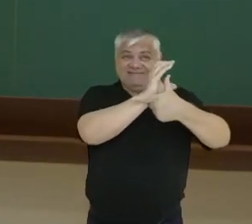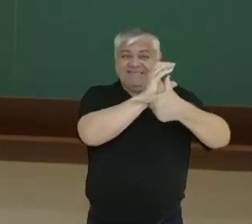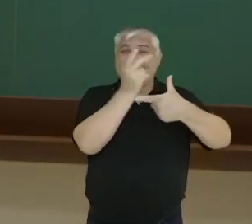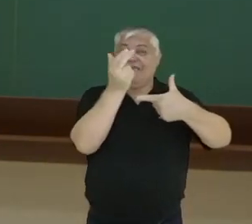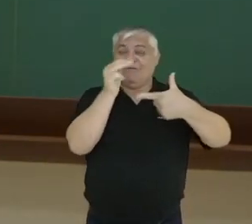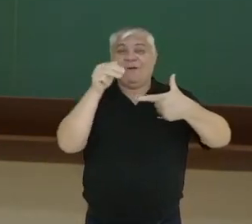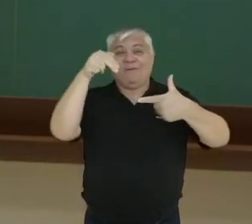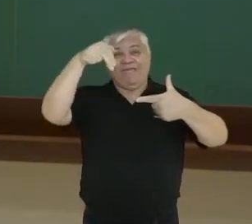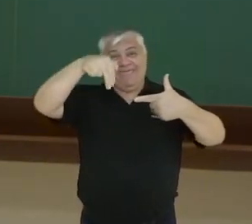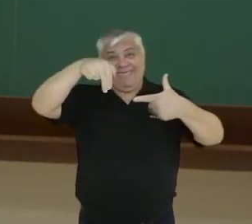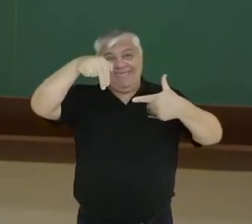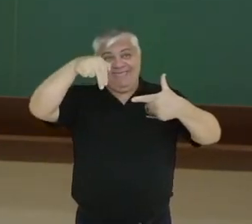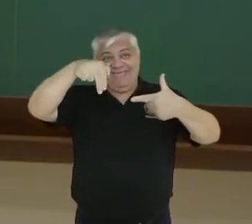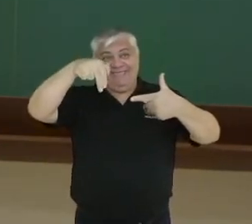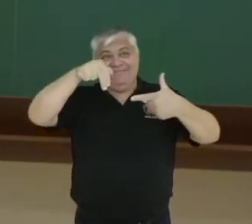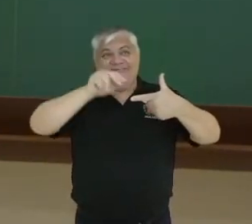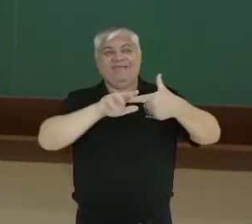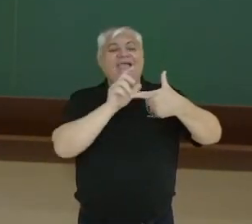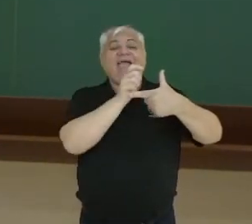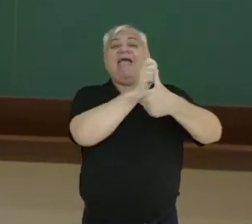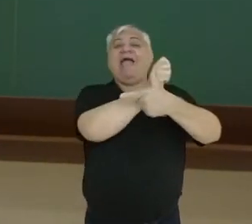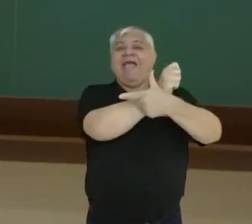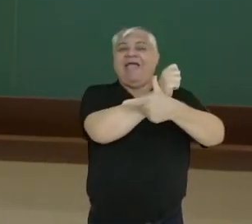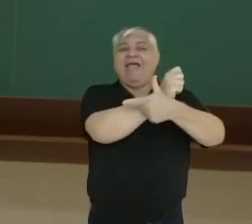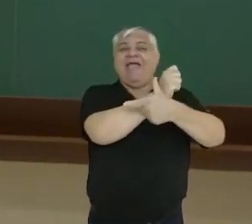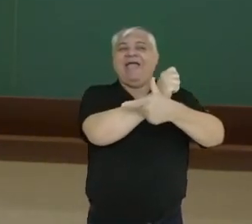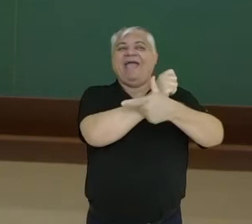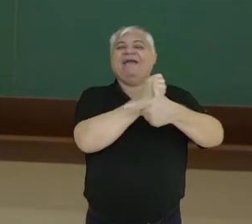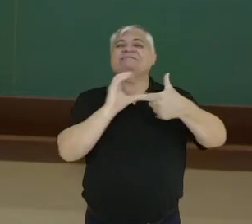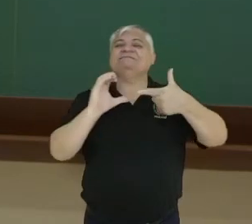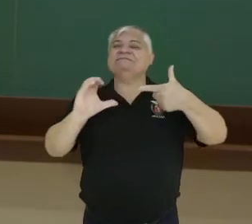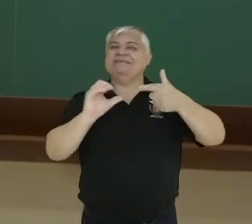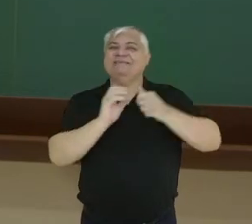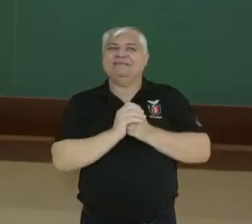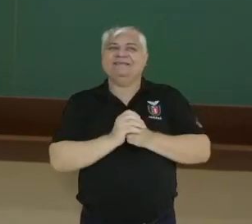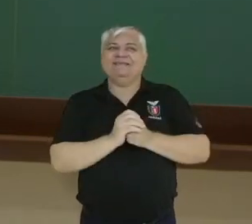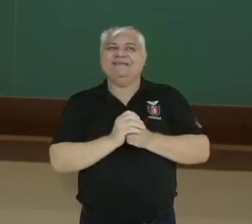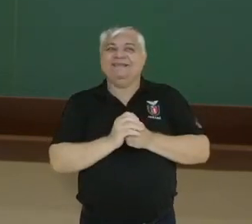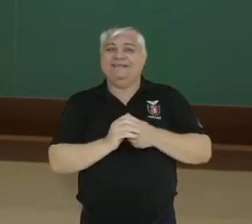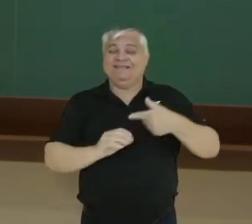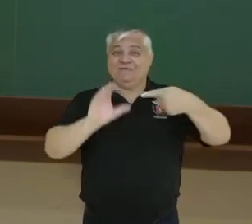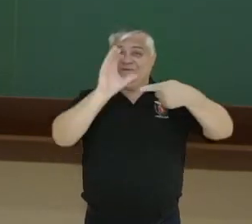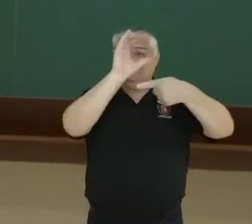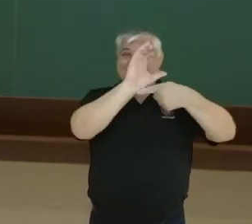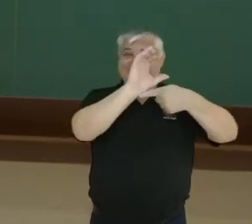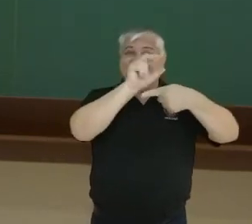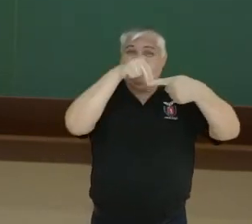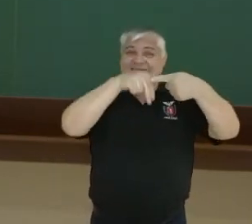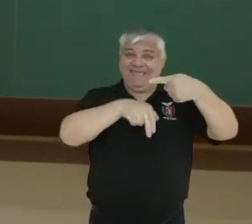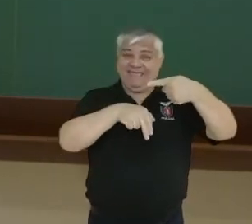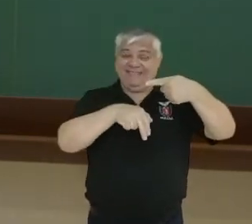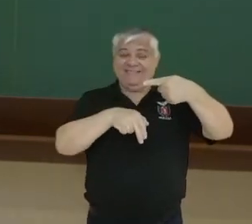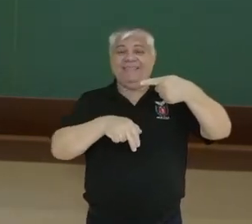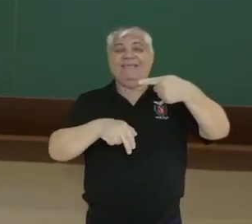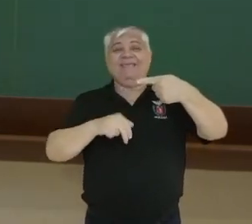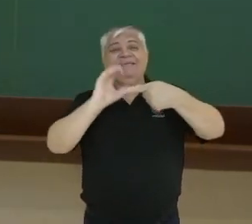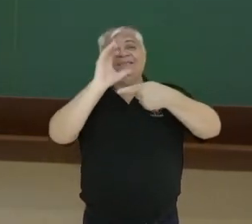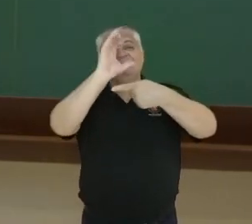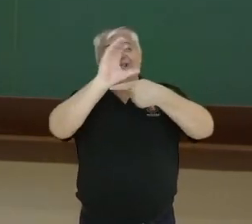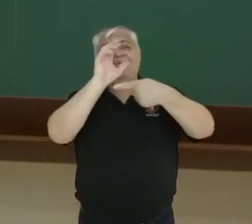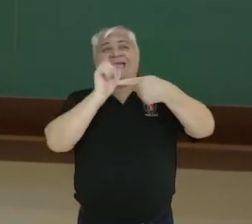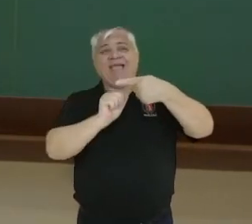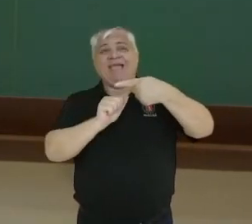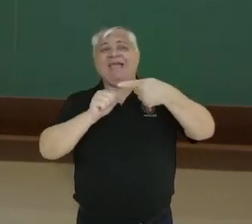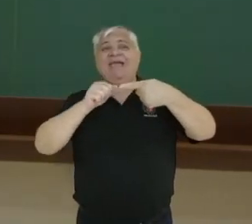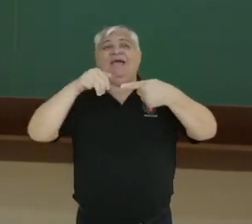N e que o lado A está para o lado C. Assim eu consigo isolar o N. N é aquele pedacinho lá embaixo,